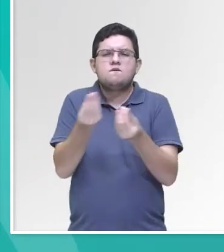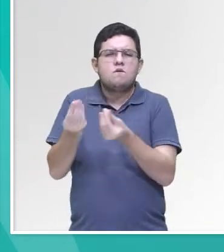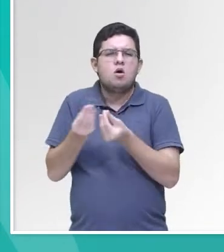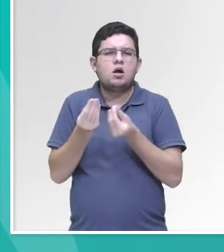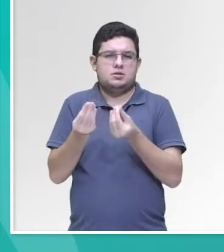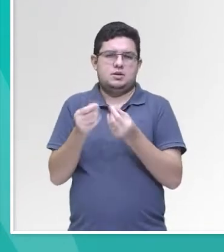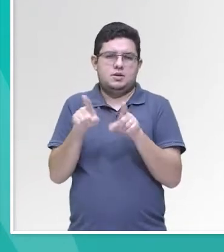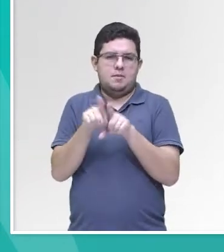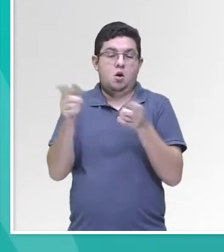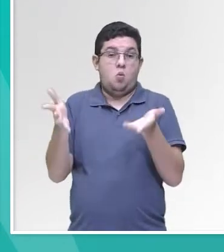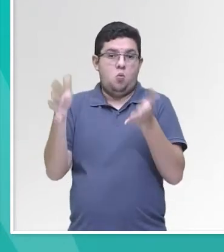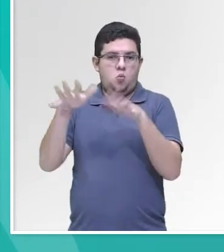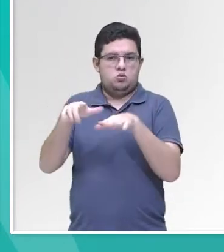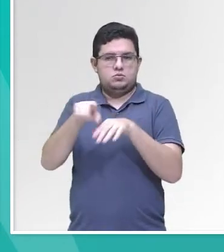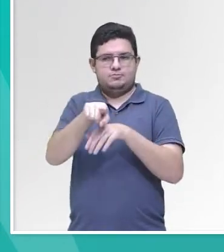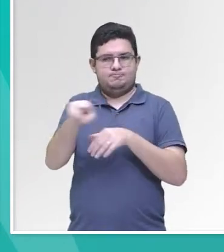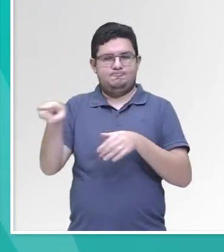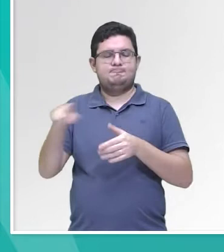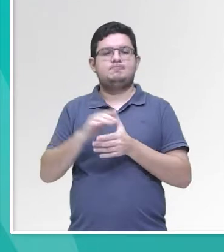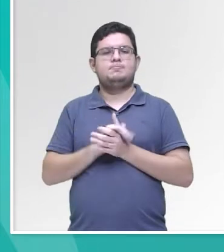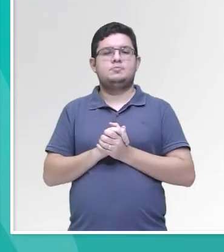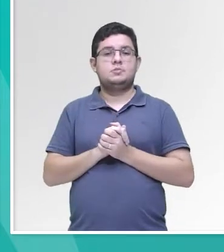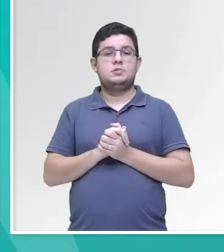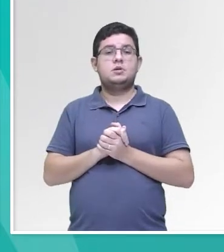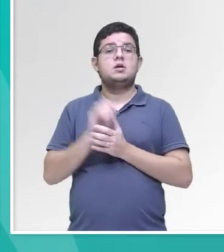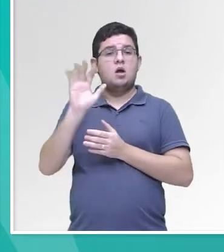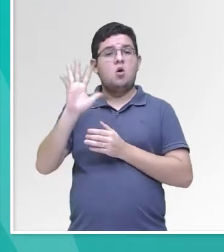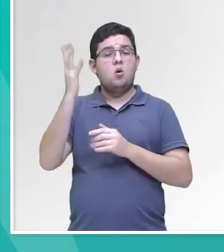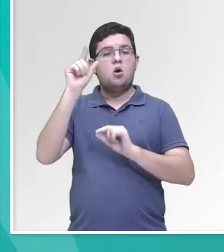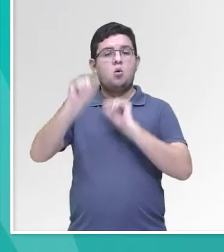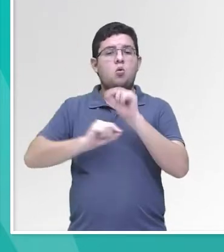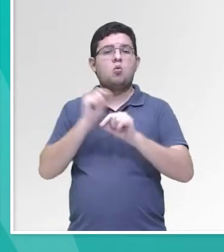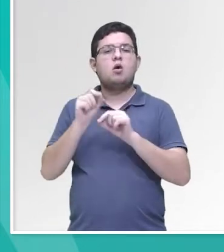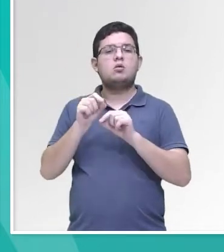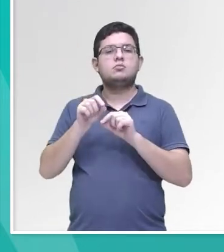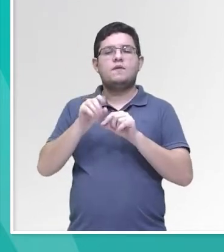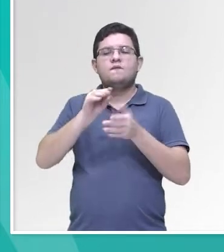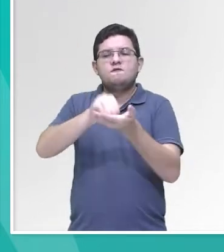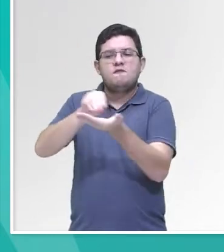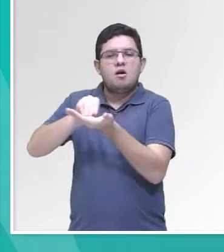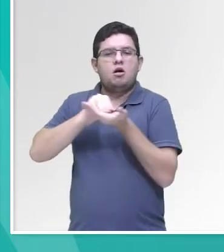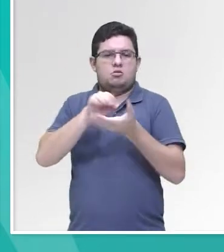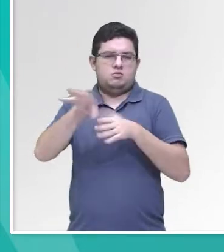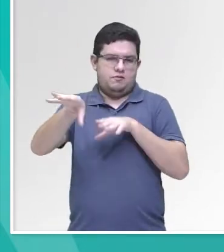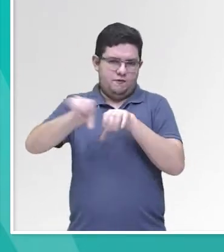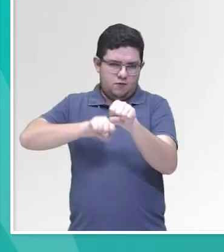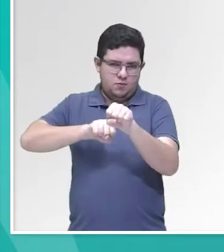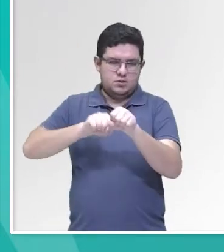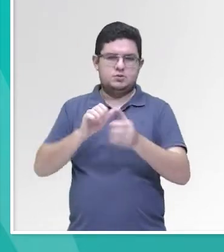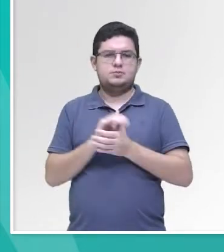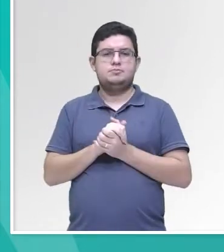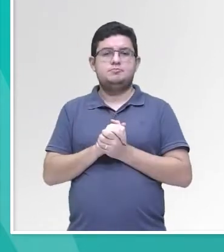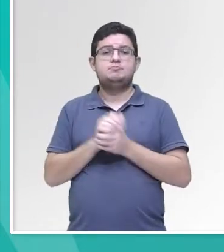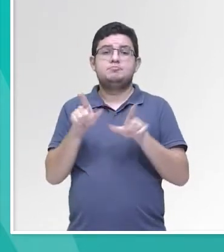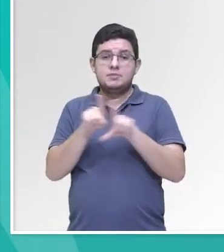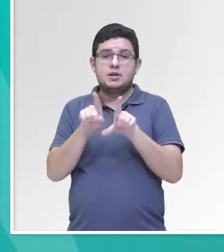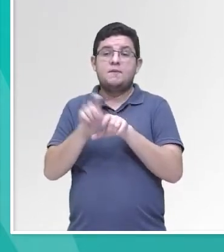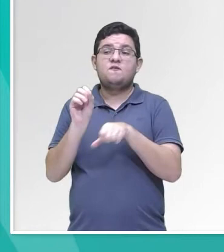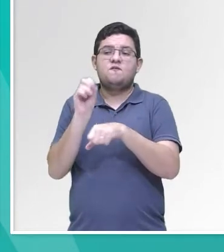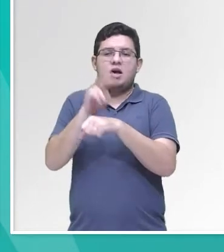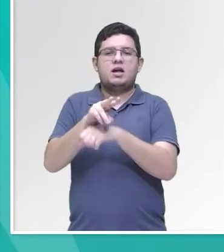dessa demanda, de modo a causar entraves à formação desses indivíduos e, por conseguinte, sua inserção no mercado de